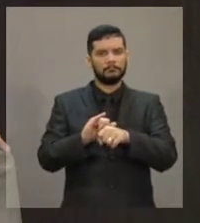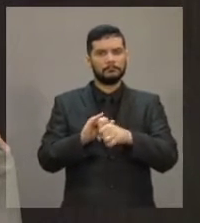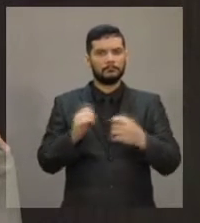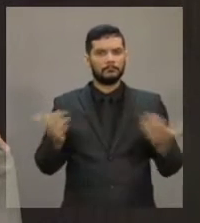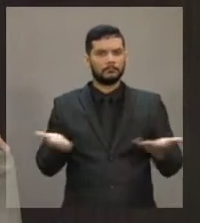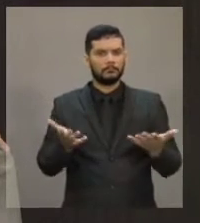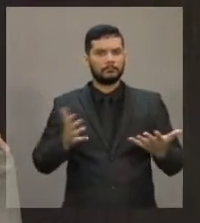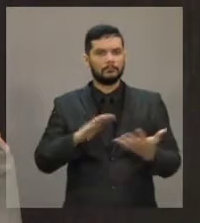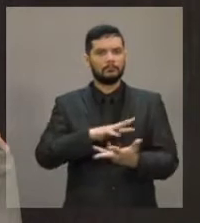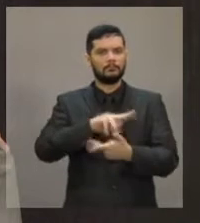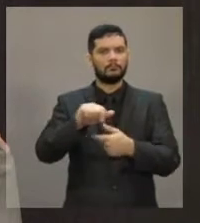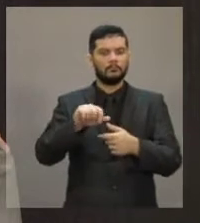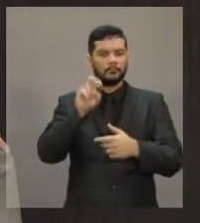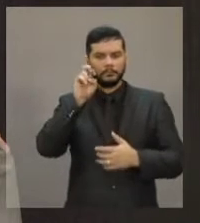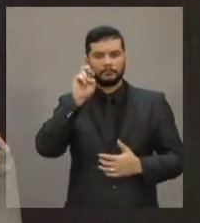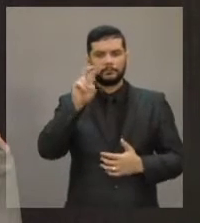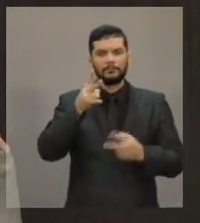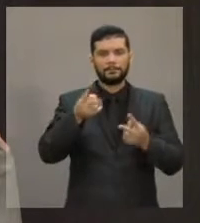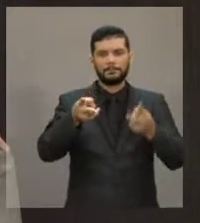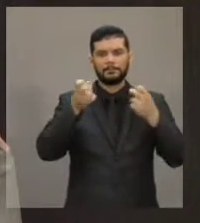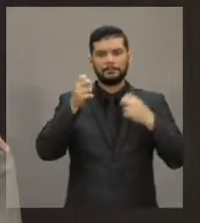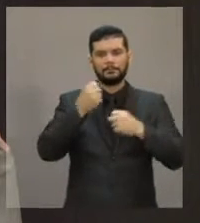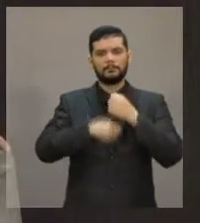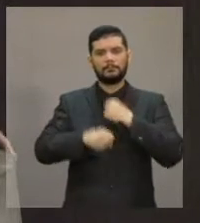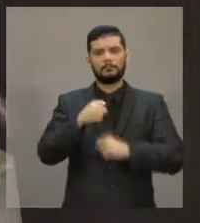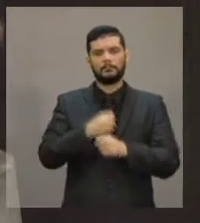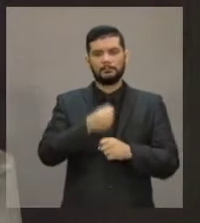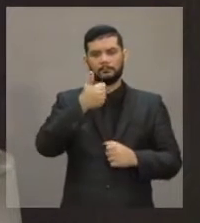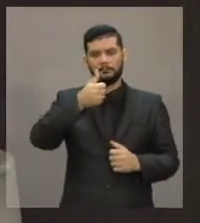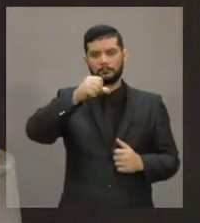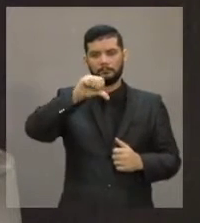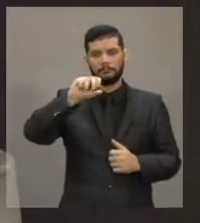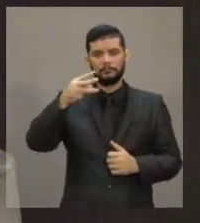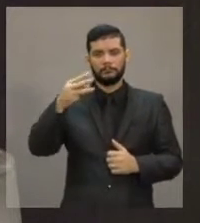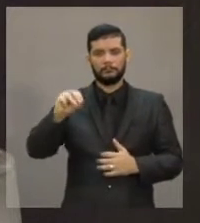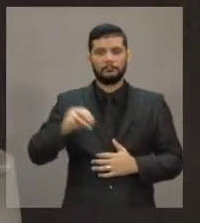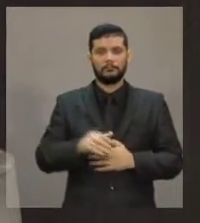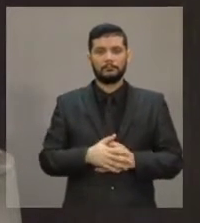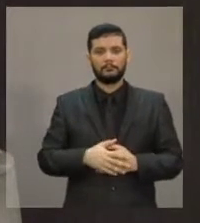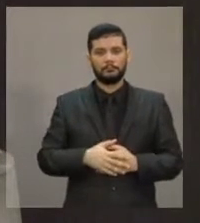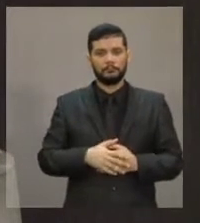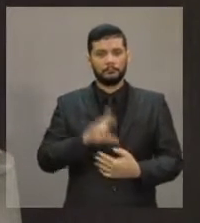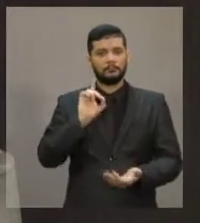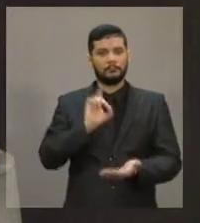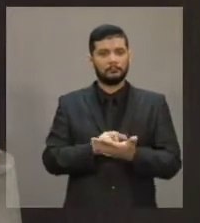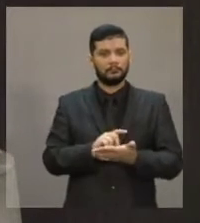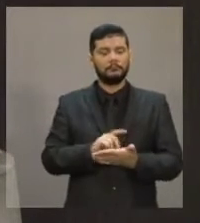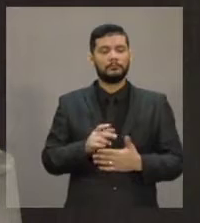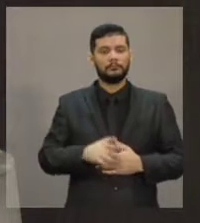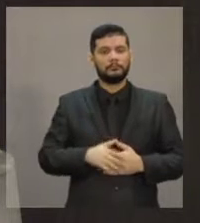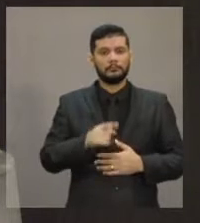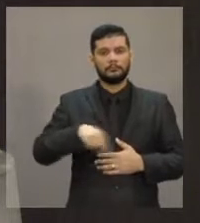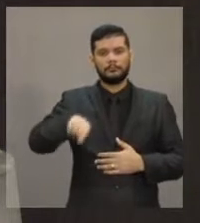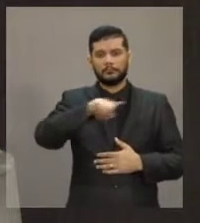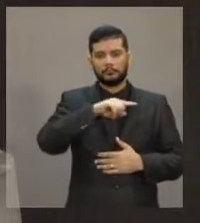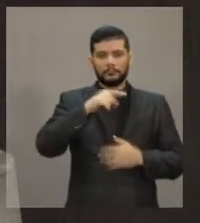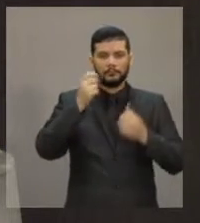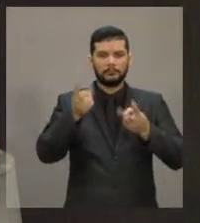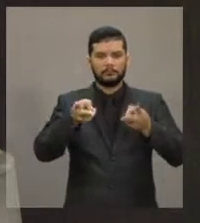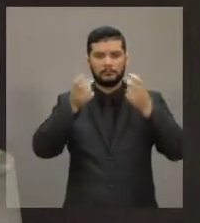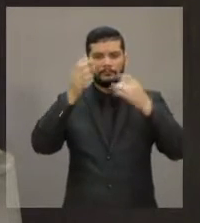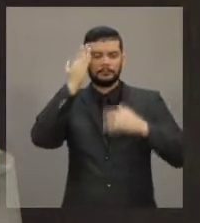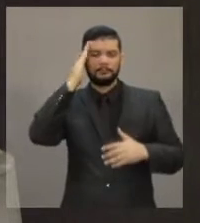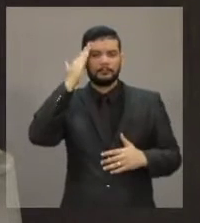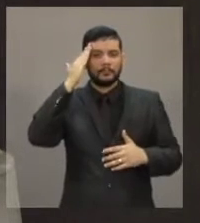mundo viu na década de 30. É importante que o nosso ouvinte, que o nosso telespectador, ele compreenda que